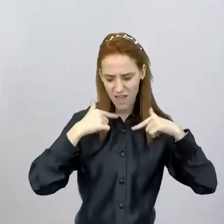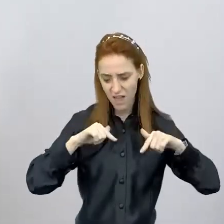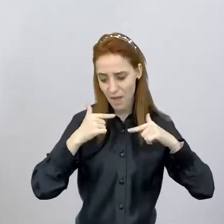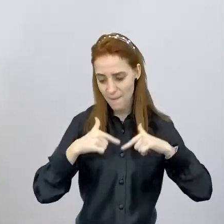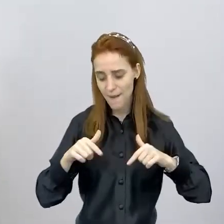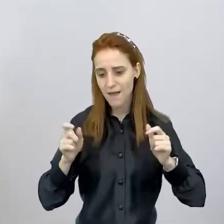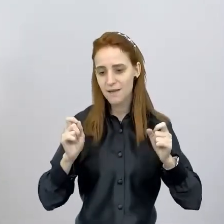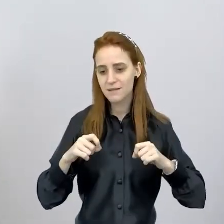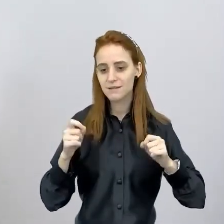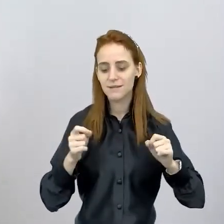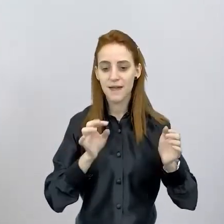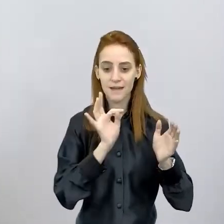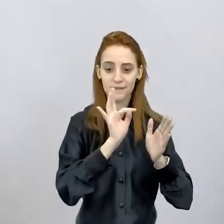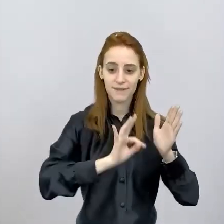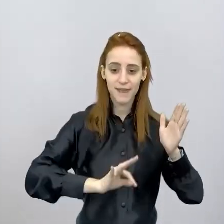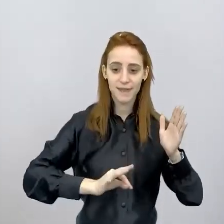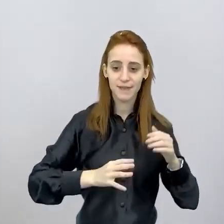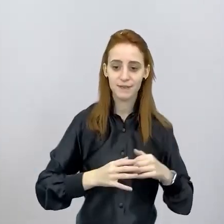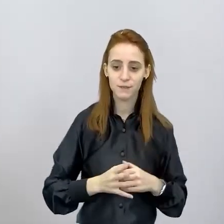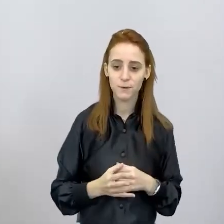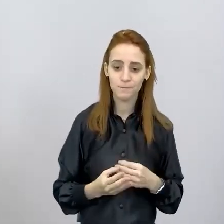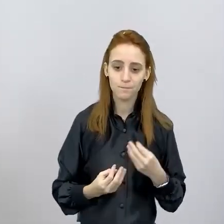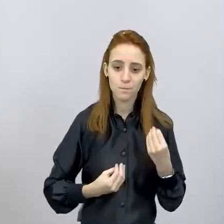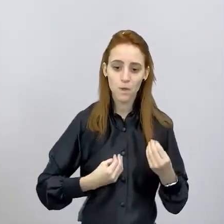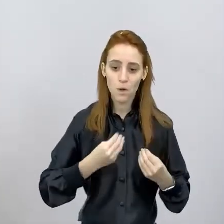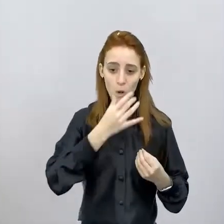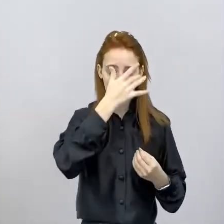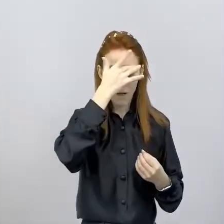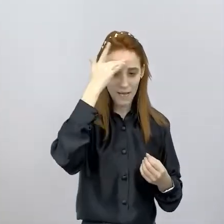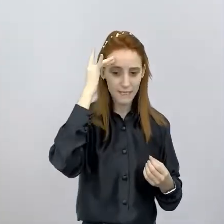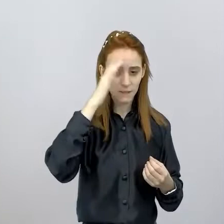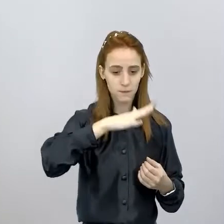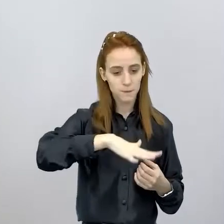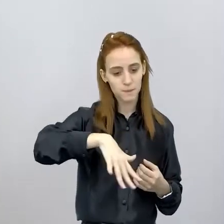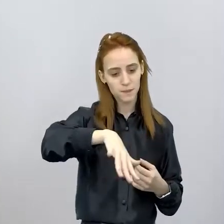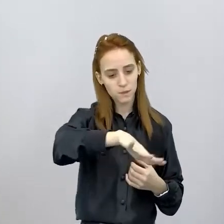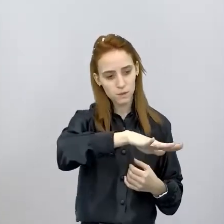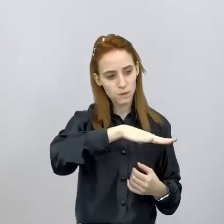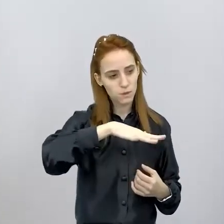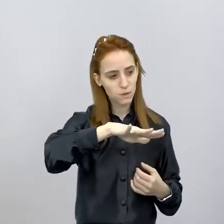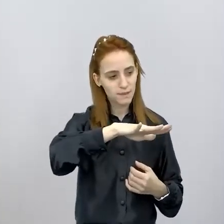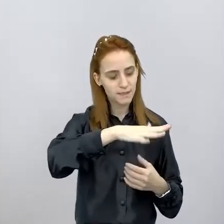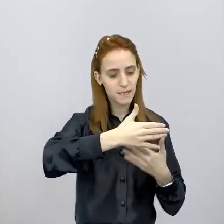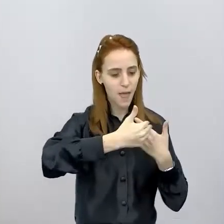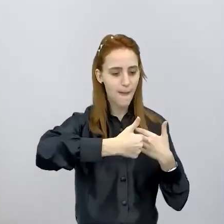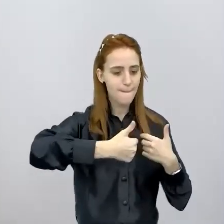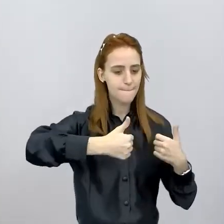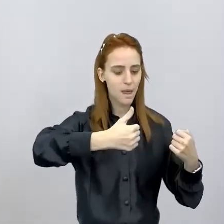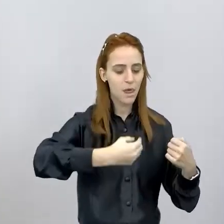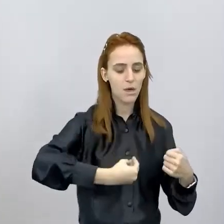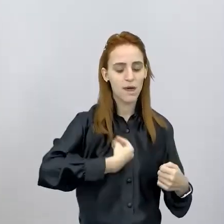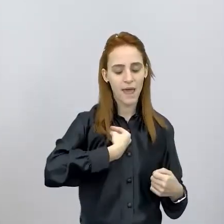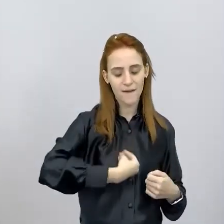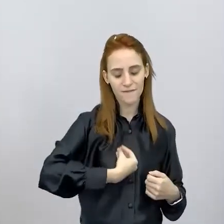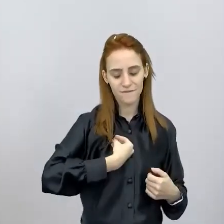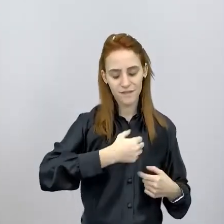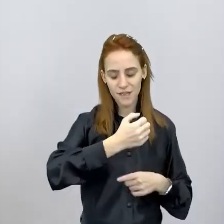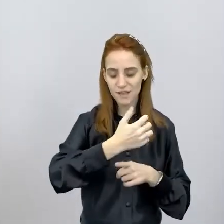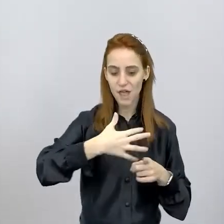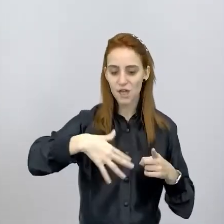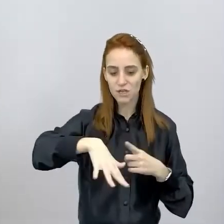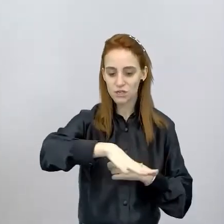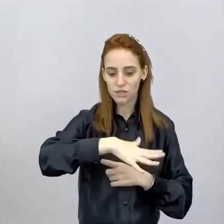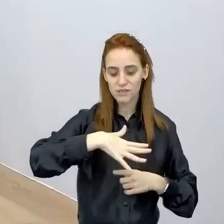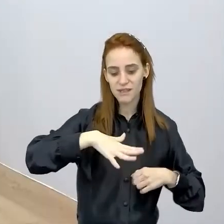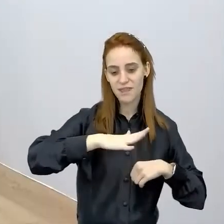seu texto, a sua forma de as pessoas terem acesso àquilo que é necessário para melhorar a sua vida e da sua sociedade. Sabe o